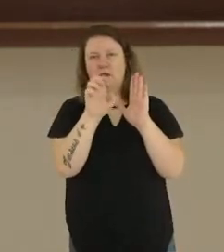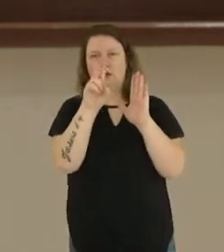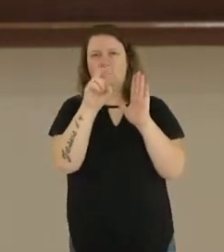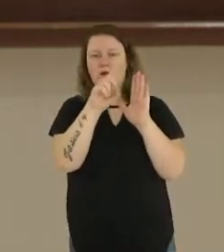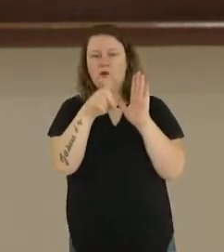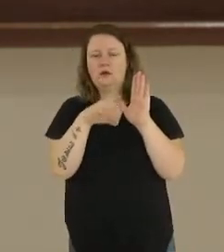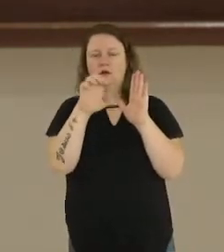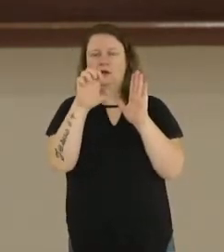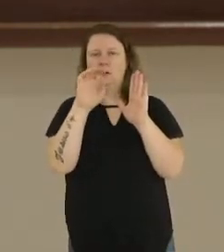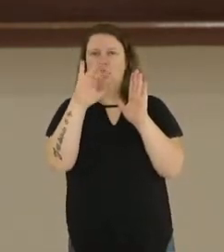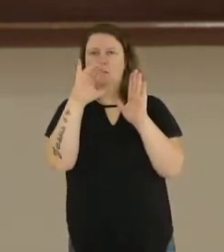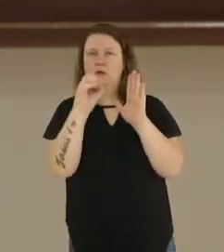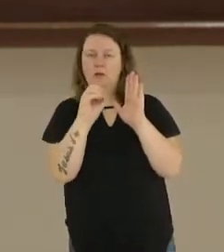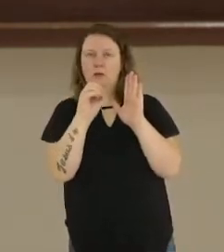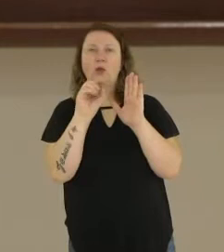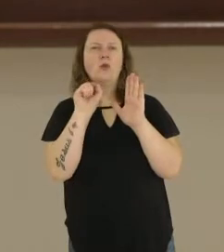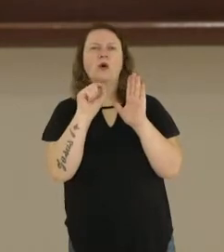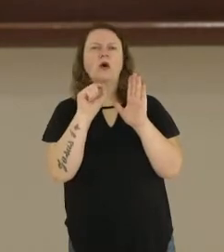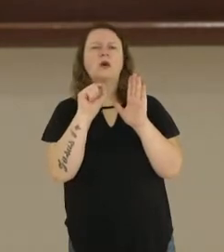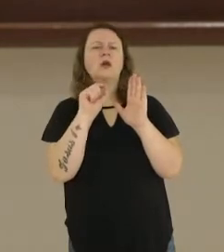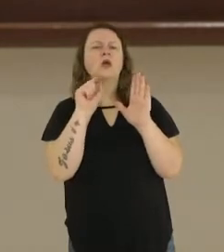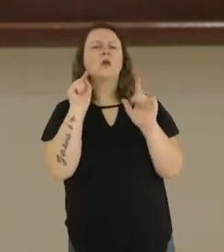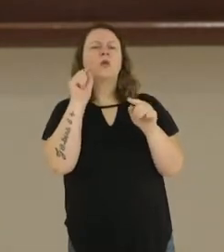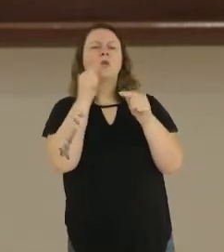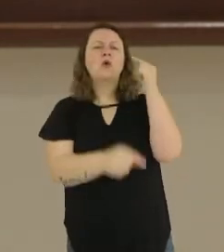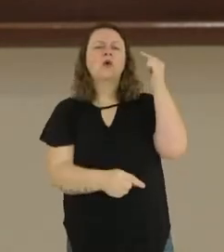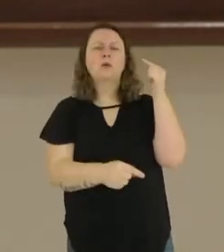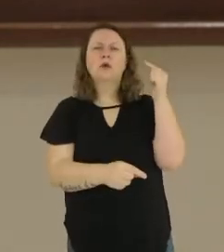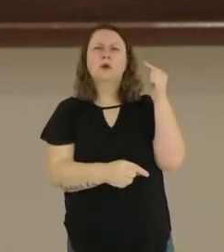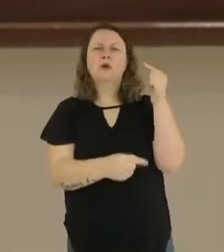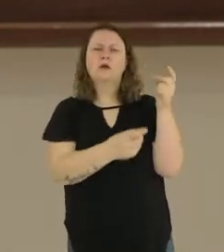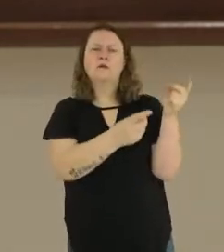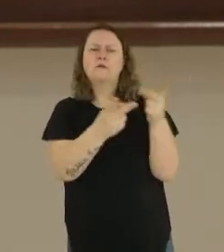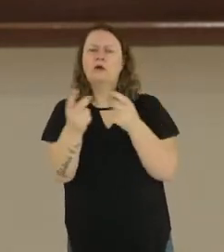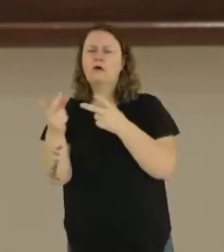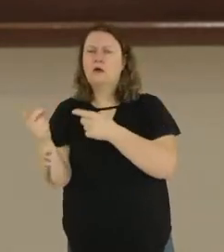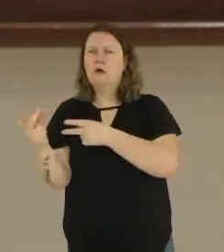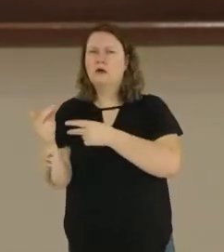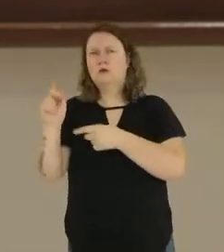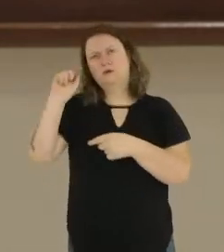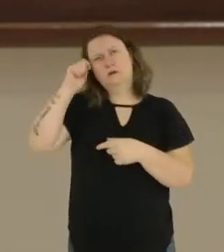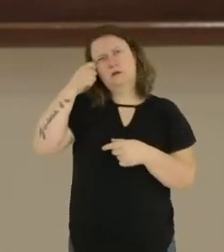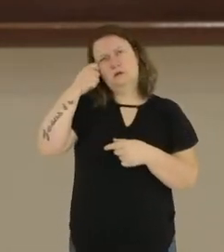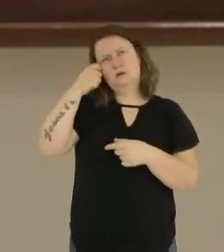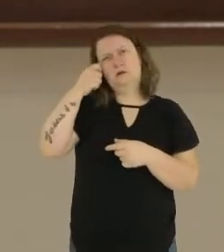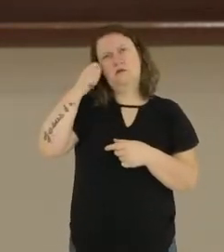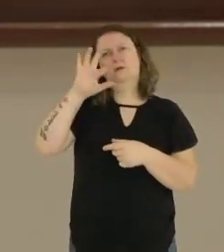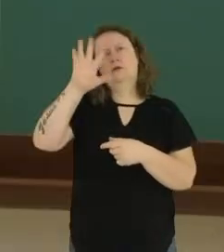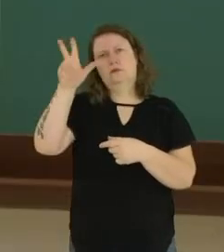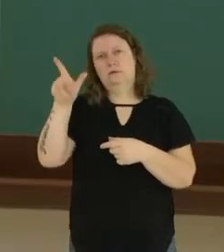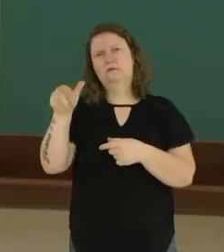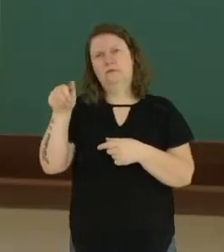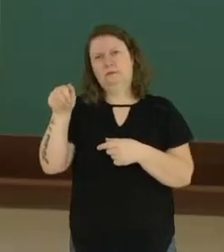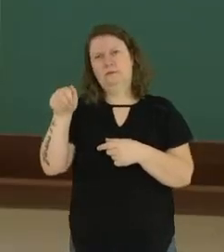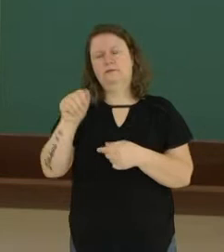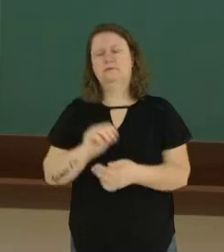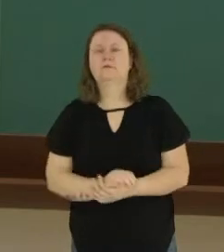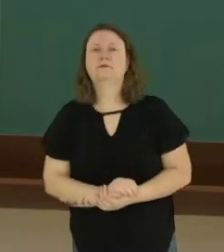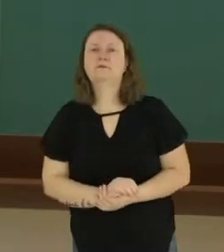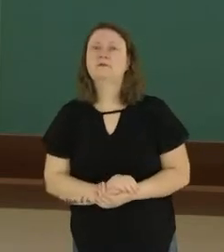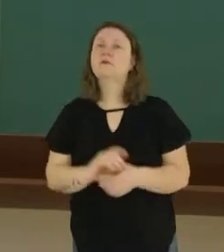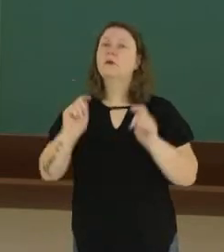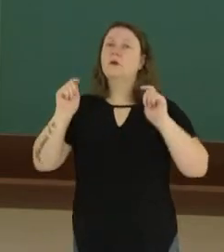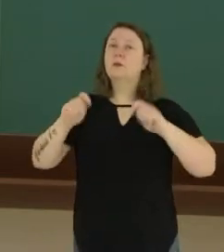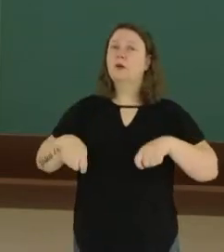vai tentar proibir o tráfico negreiro. Com isso, a gente vai ver que vai ser possibilitada uma